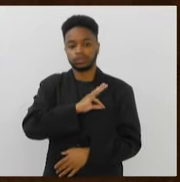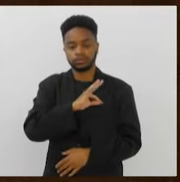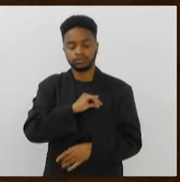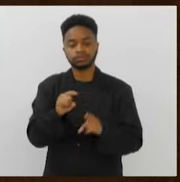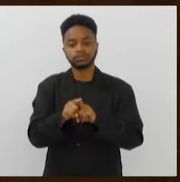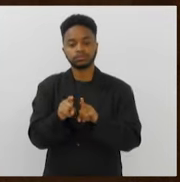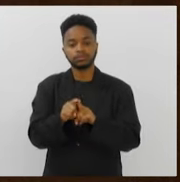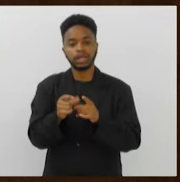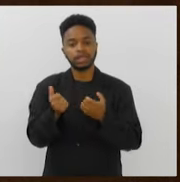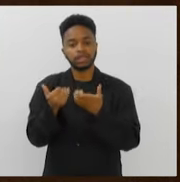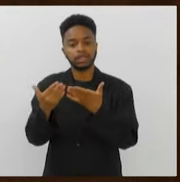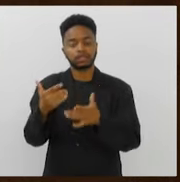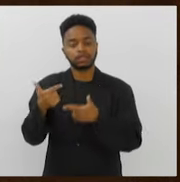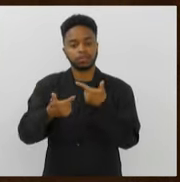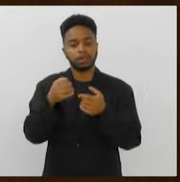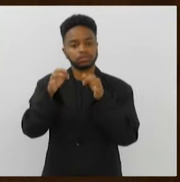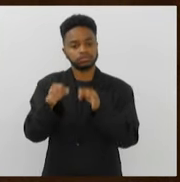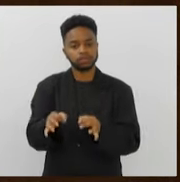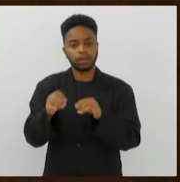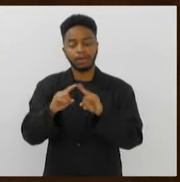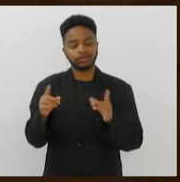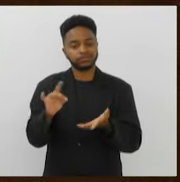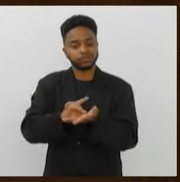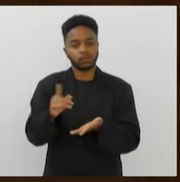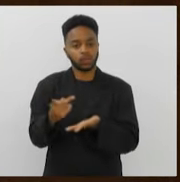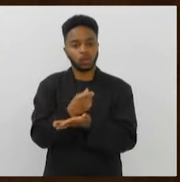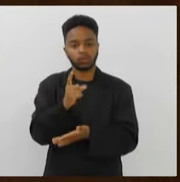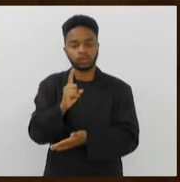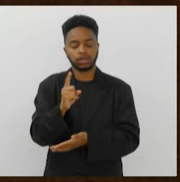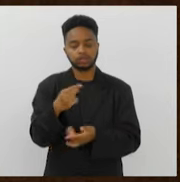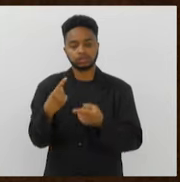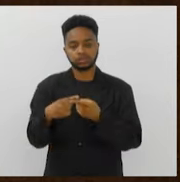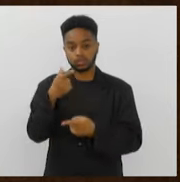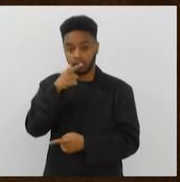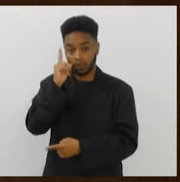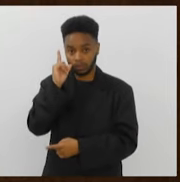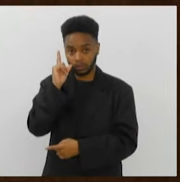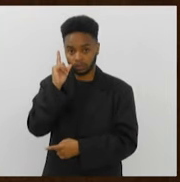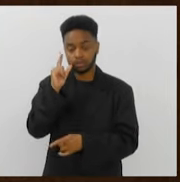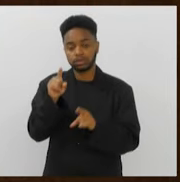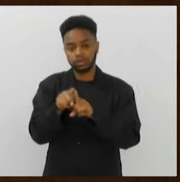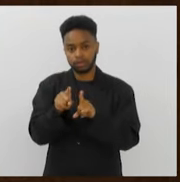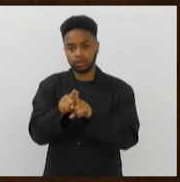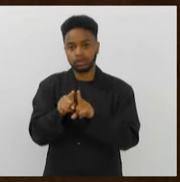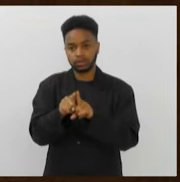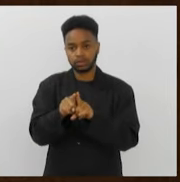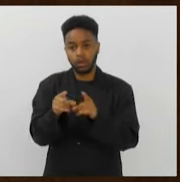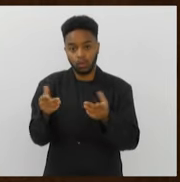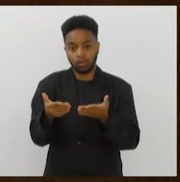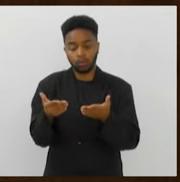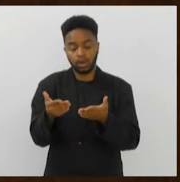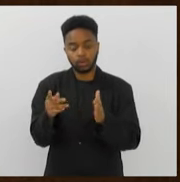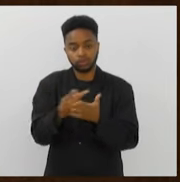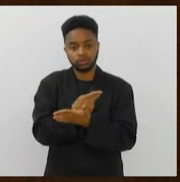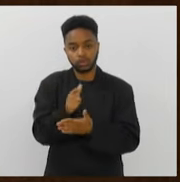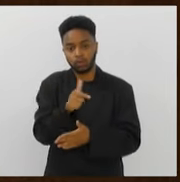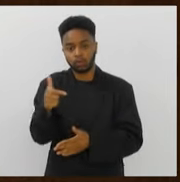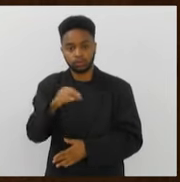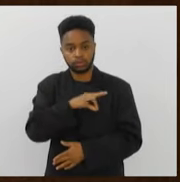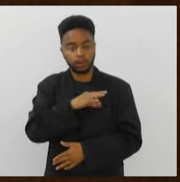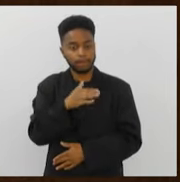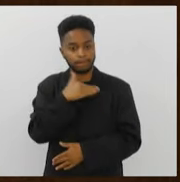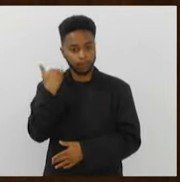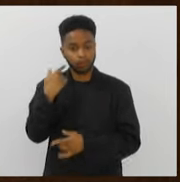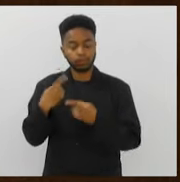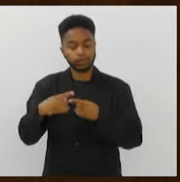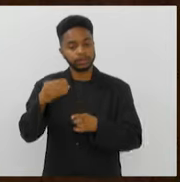condições de trabalho para os policiais, e que não acontece. Nós temos ontem também, outro policial morto. Tentativa